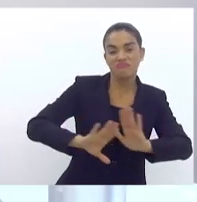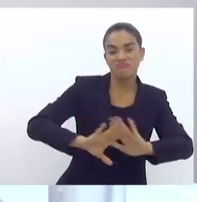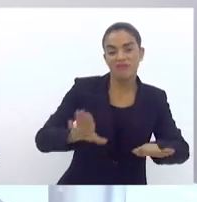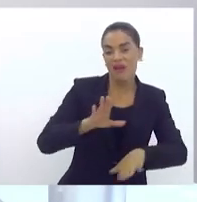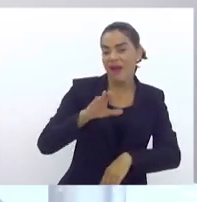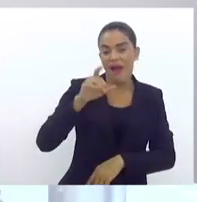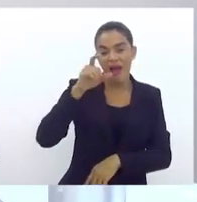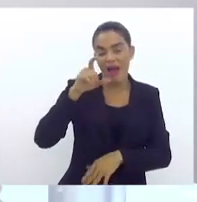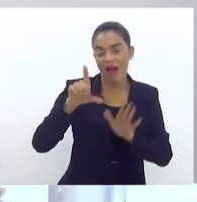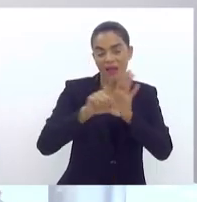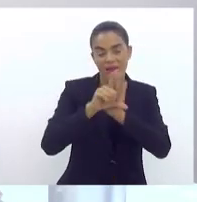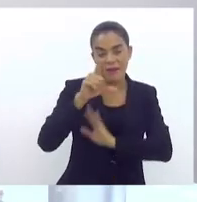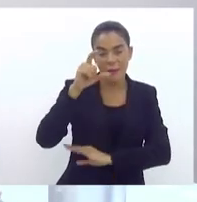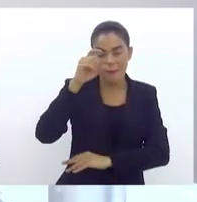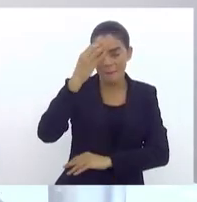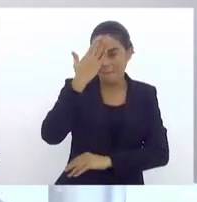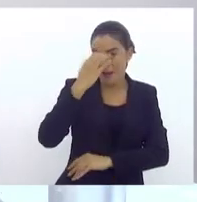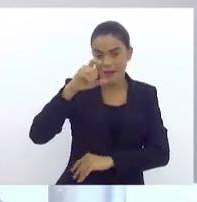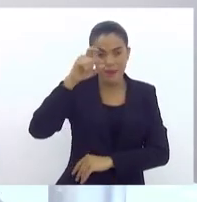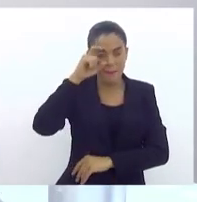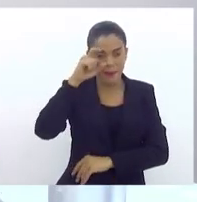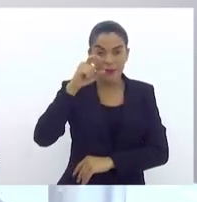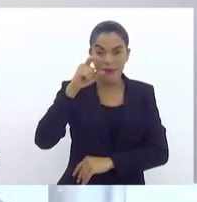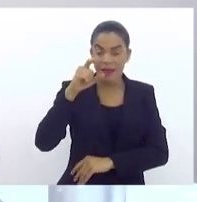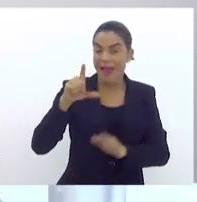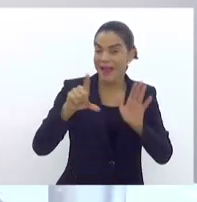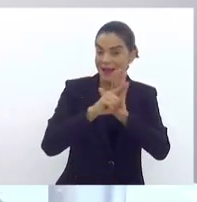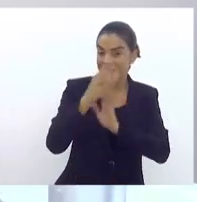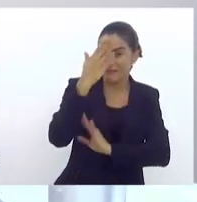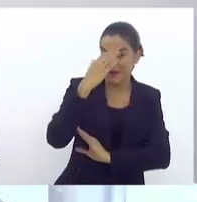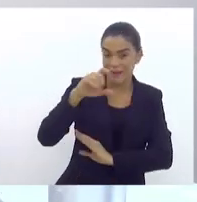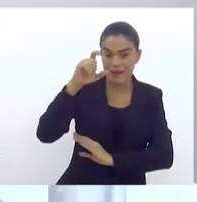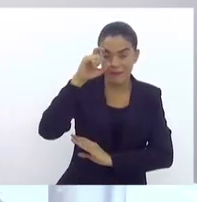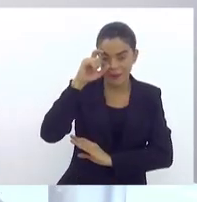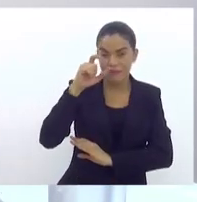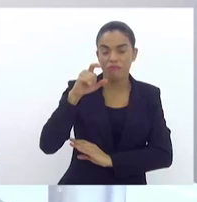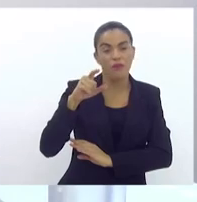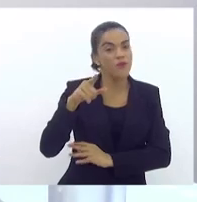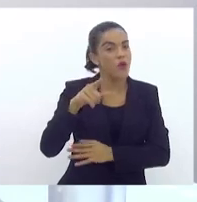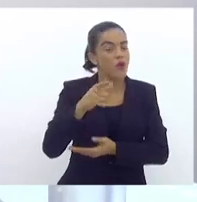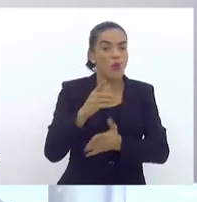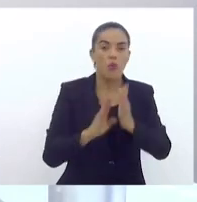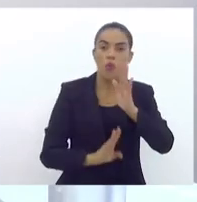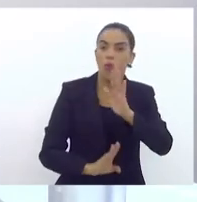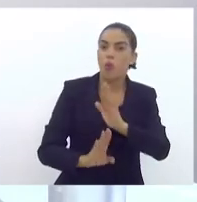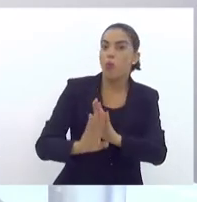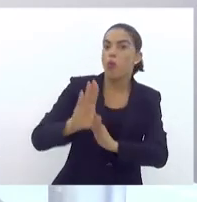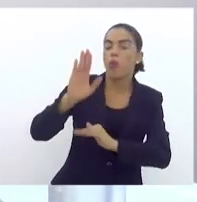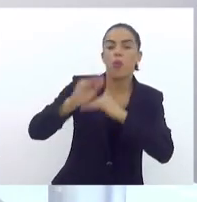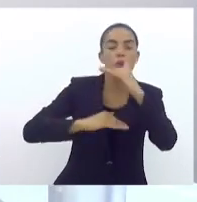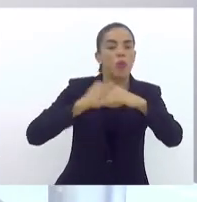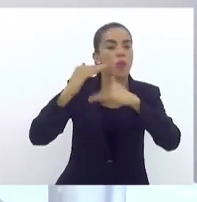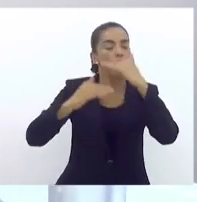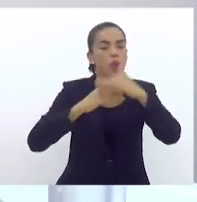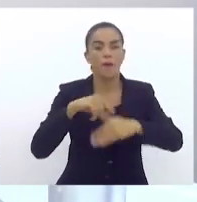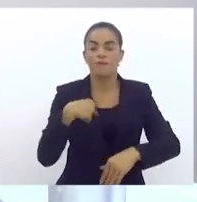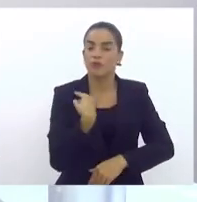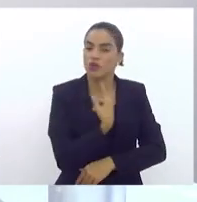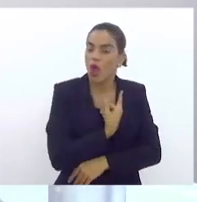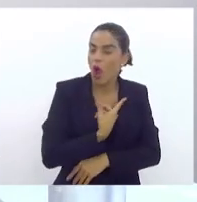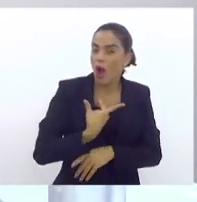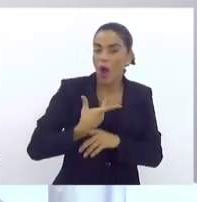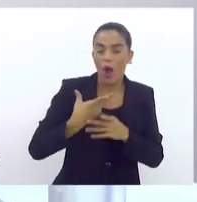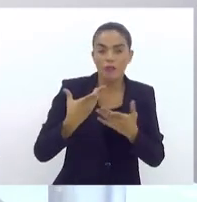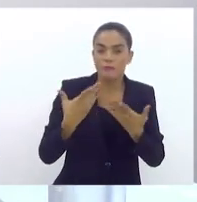a Lei Maria da Penha e a Lei Maria da Penha vem trazido aqui para senhora que foi um grande avanço né É nós ganhamos muito